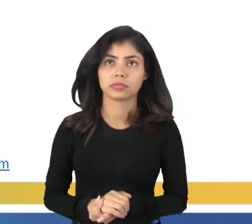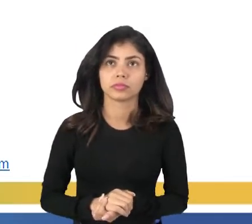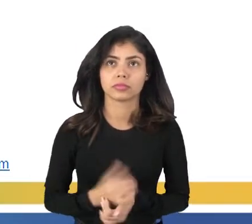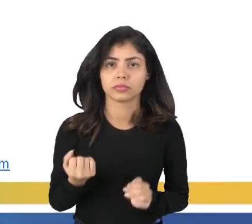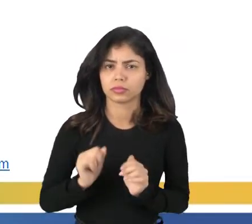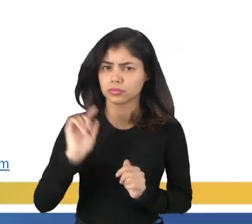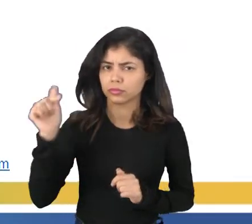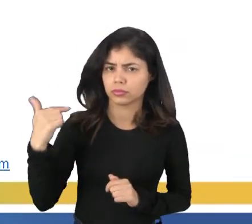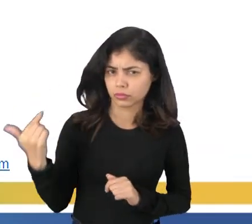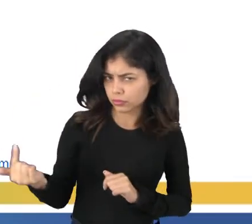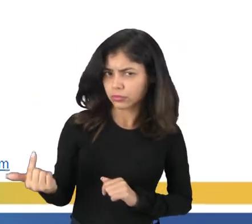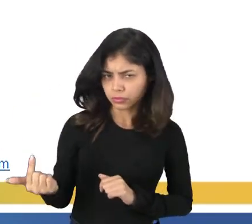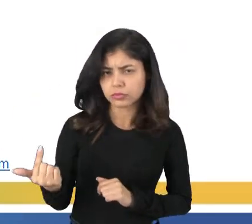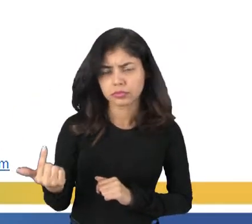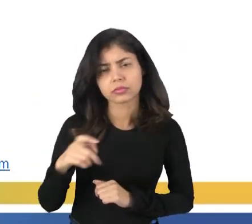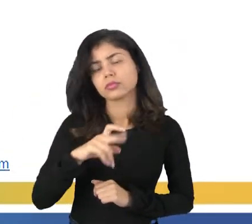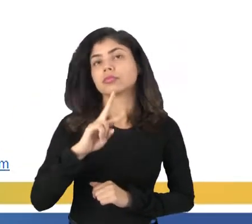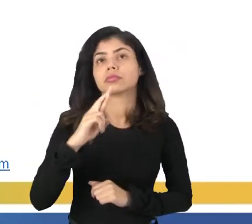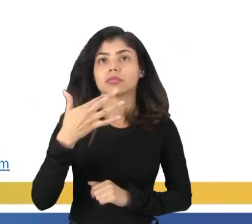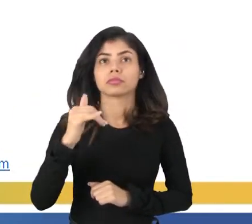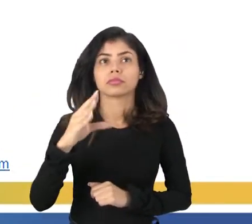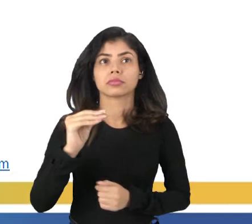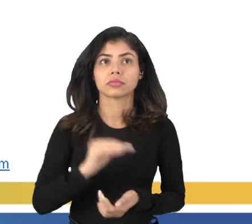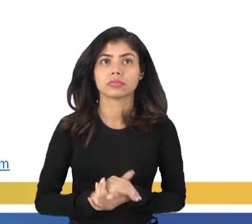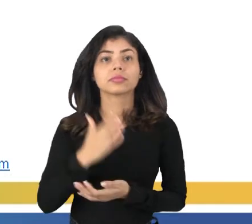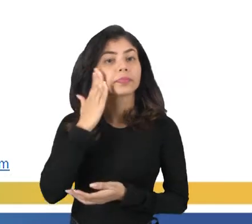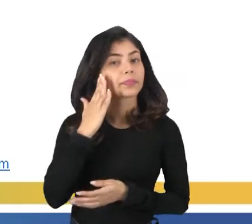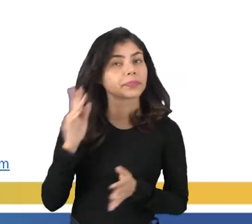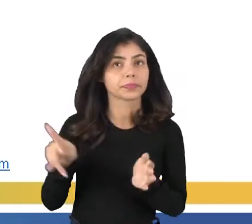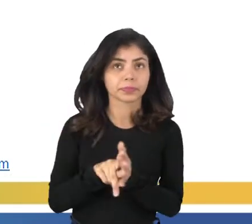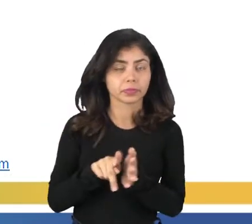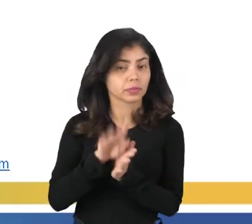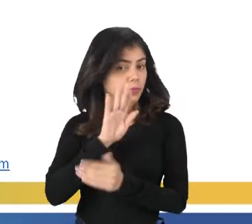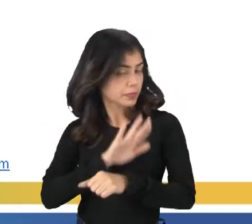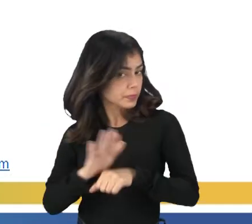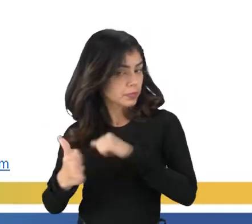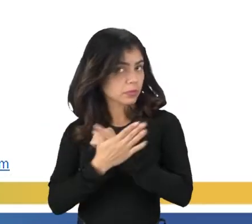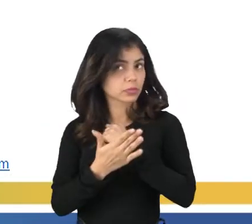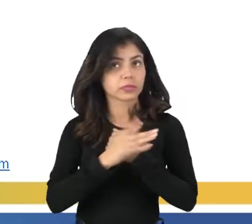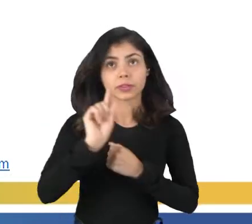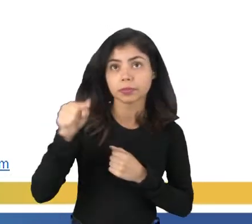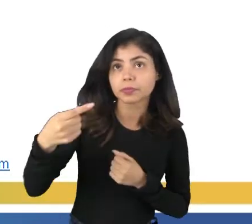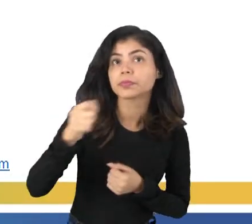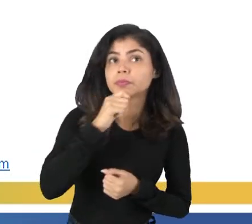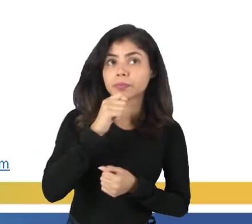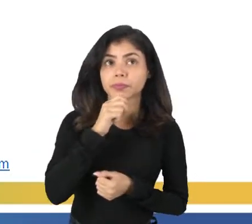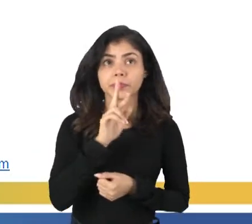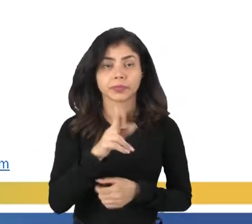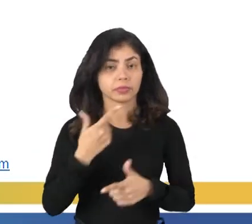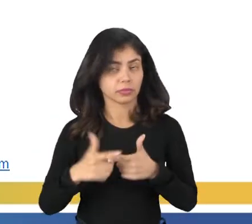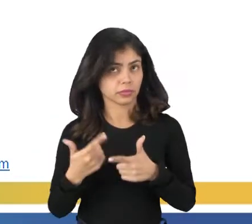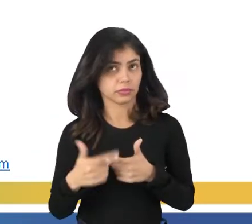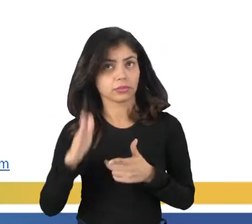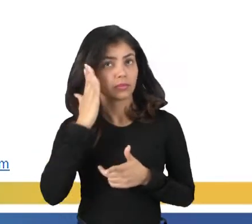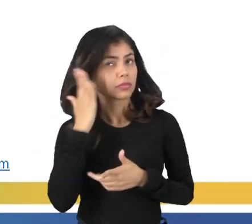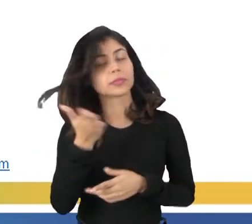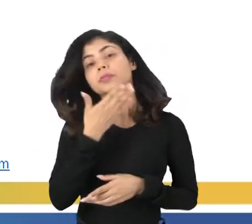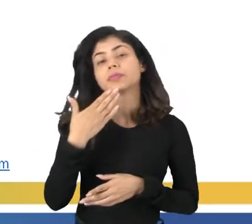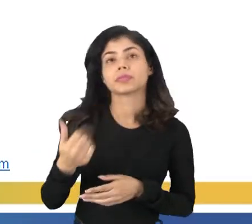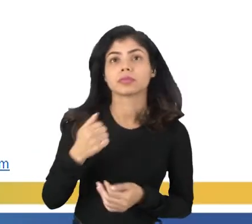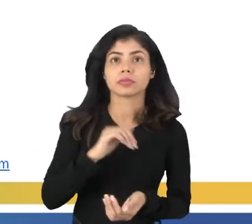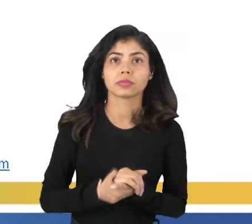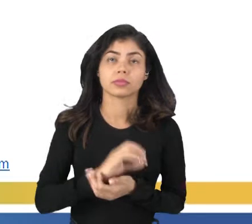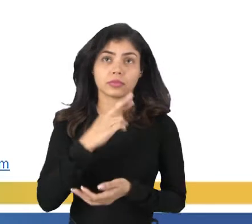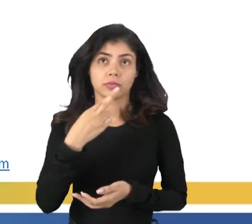compreender as demais operações. Entender suas propriedades nos ajuda, além de resolver problemas, a compreender